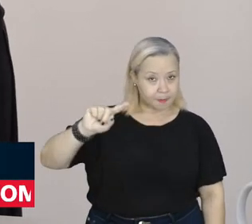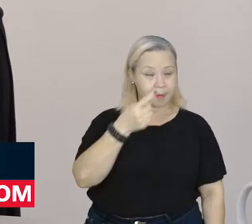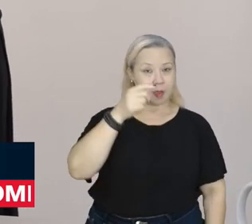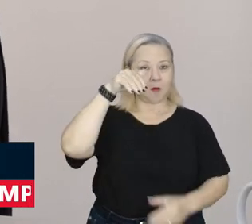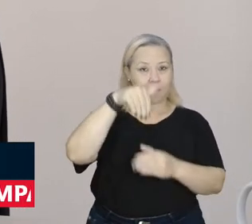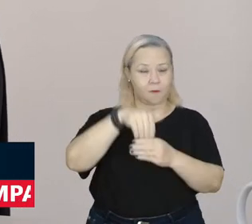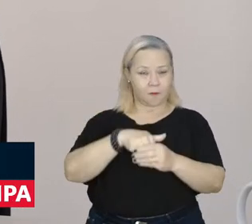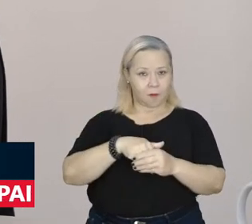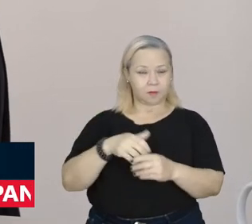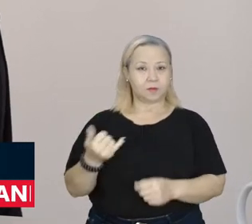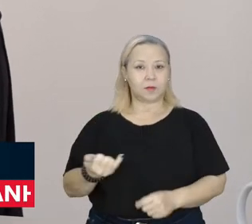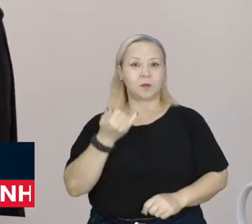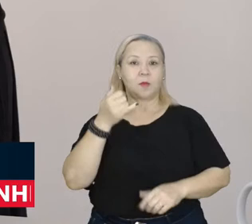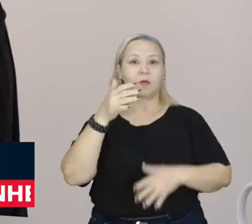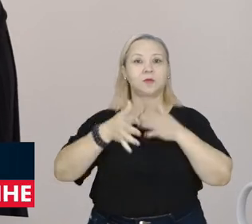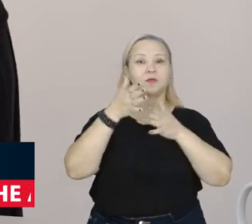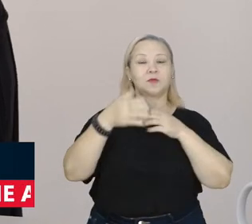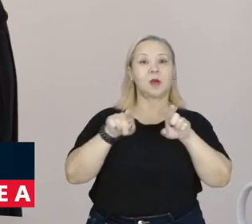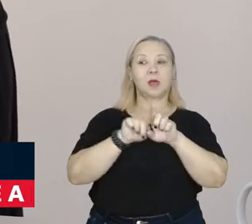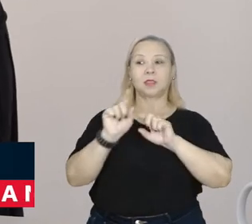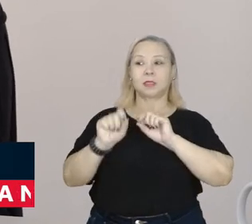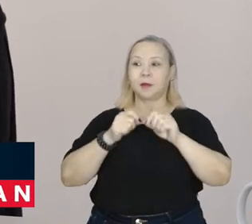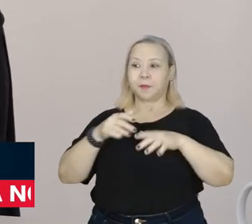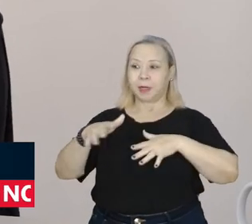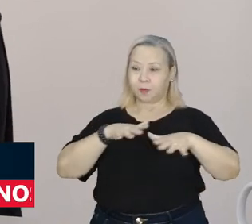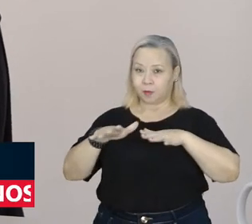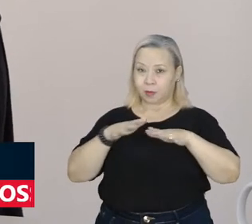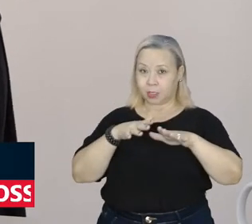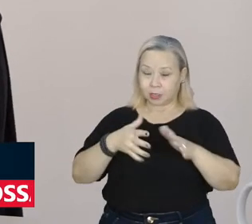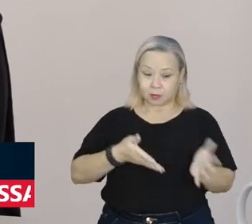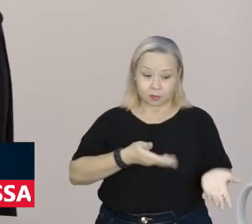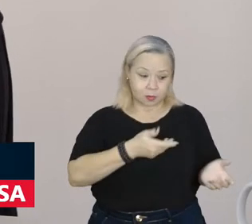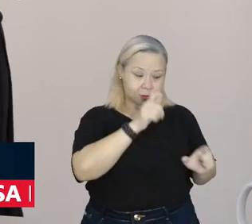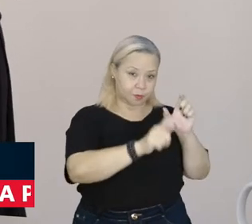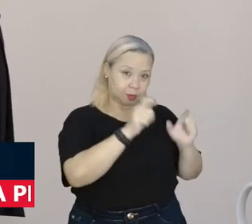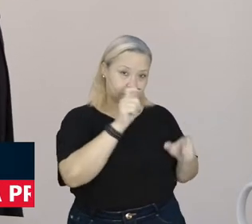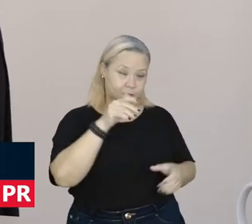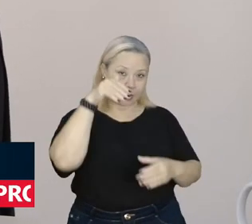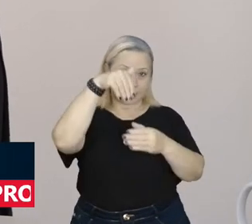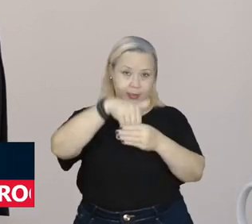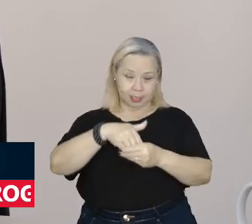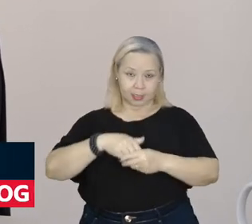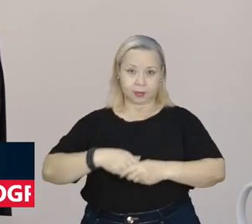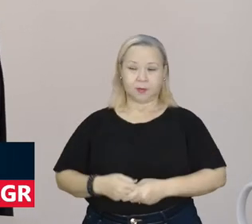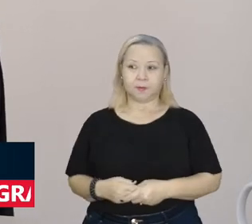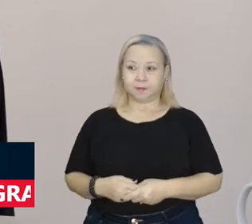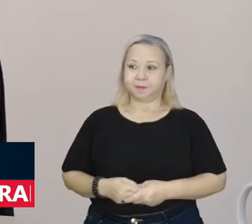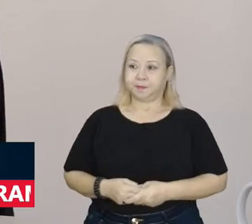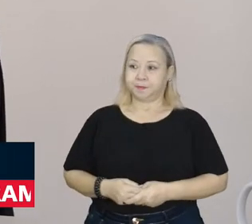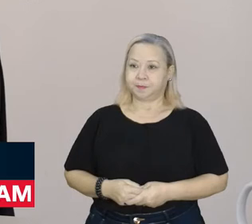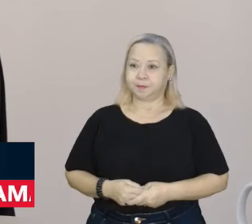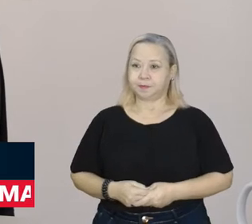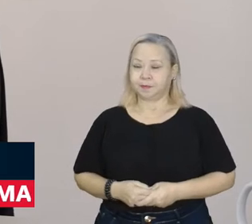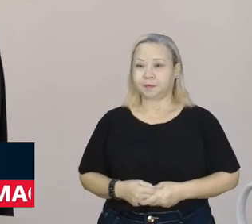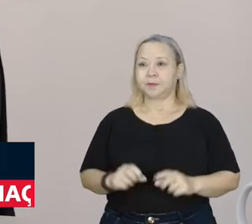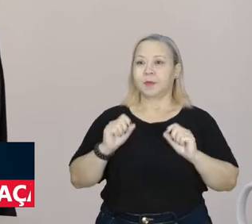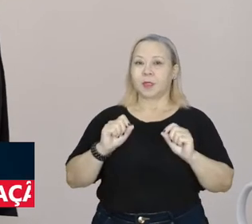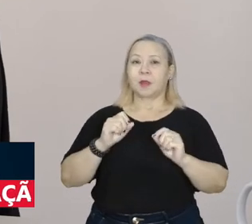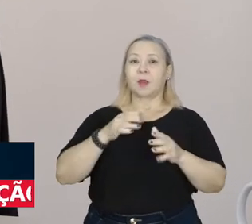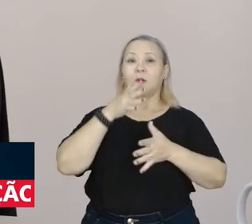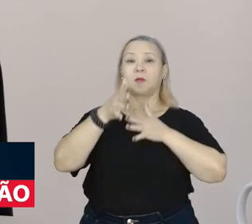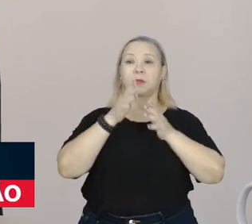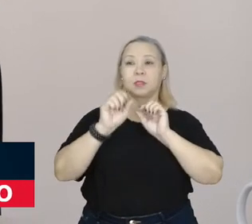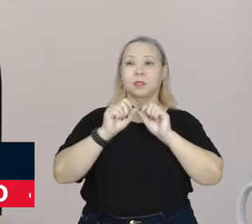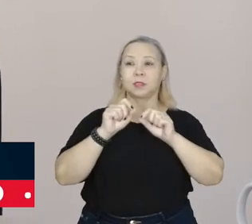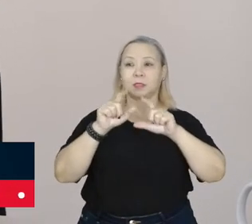Então é importante falar também da movimentação da juventude nessas eleições. É importante dizer que nessa faixa